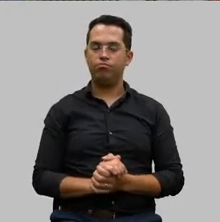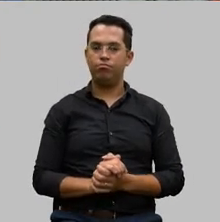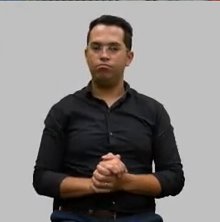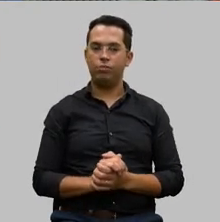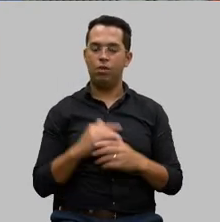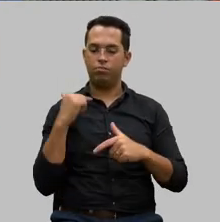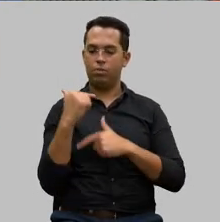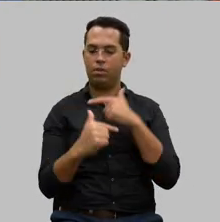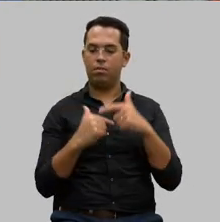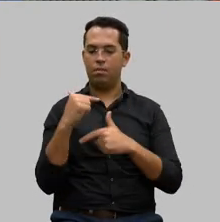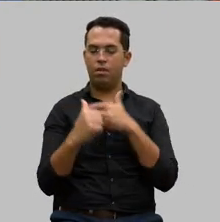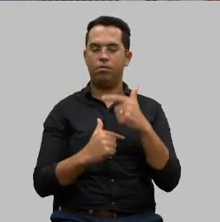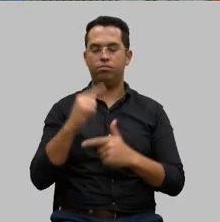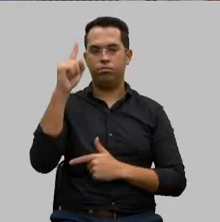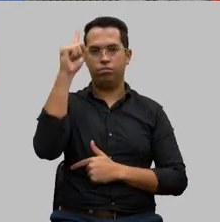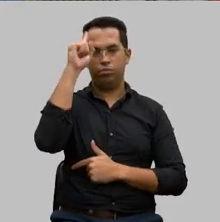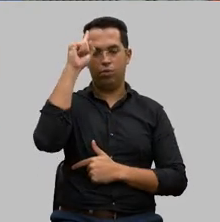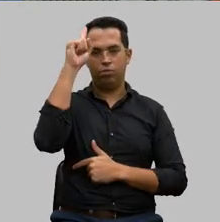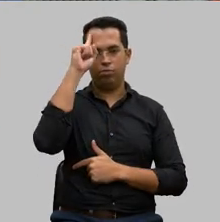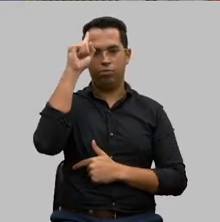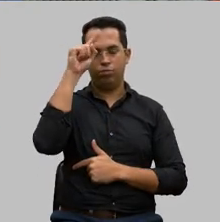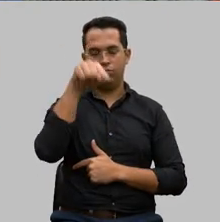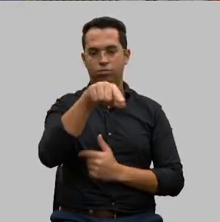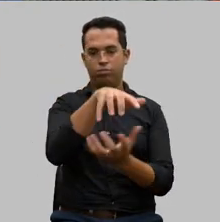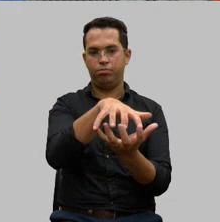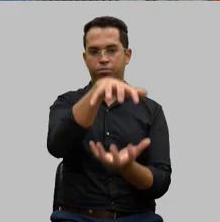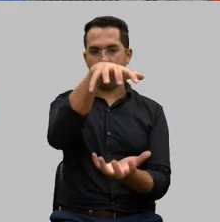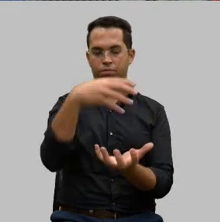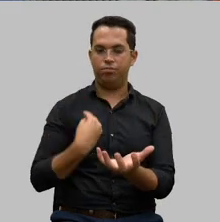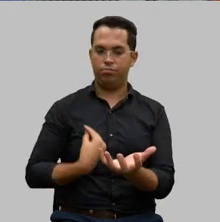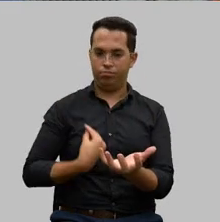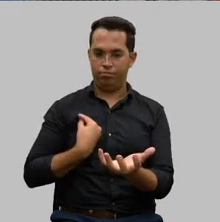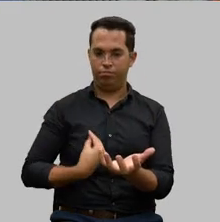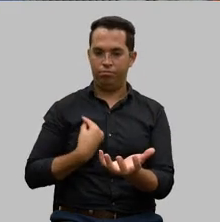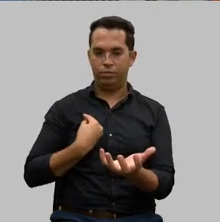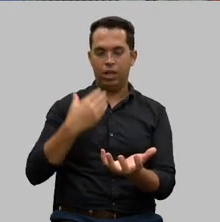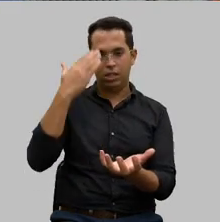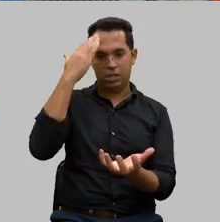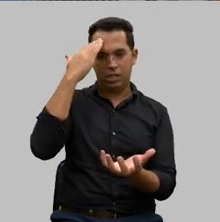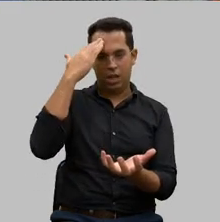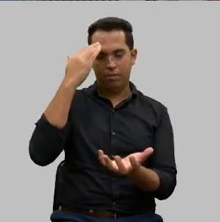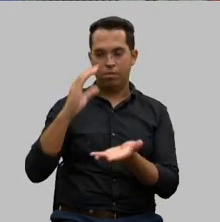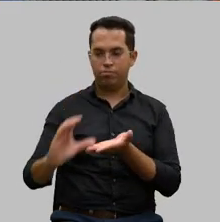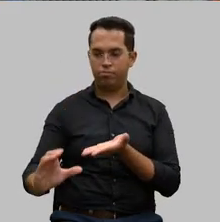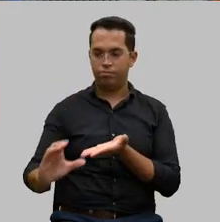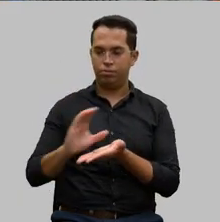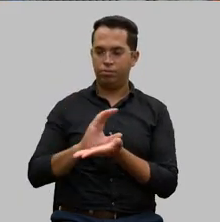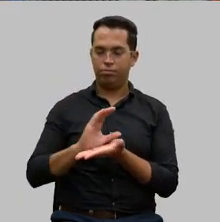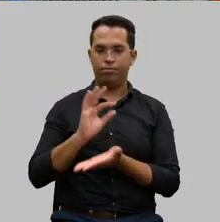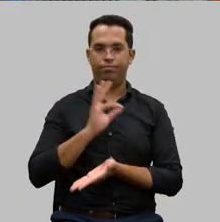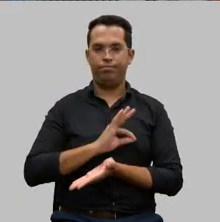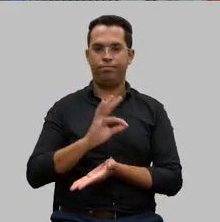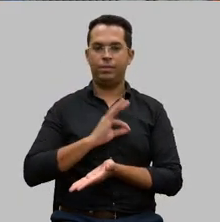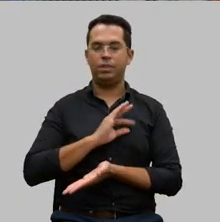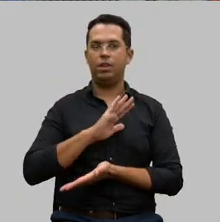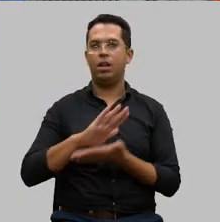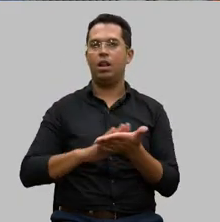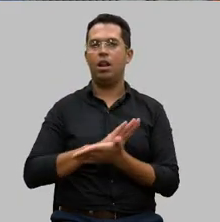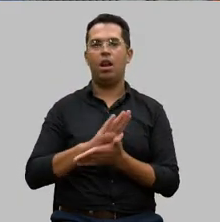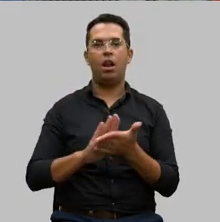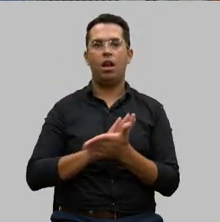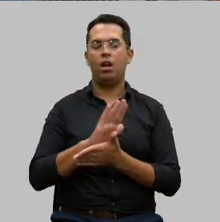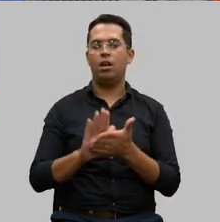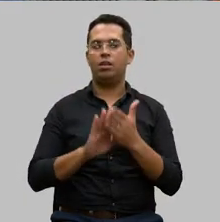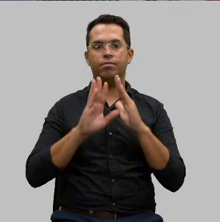sabe que o que recebem em termos financeiro é nada